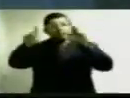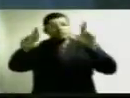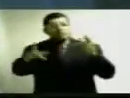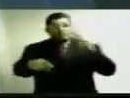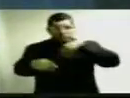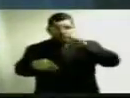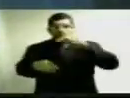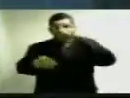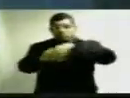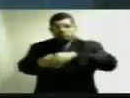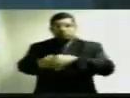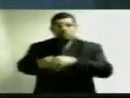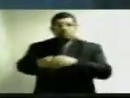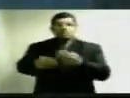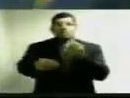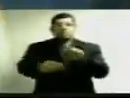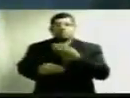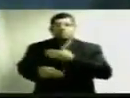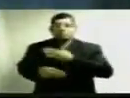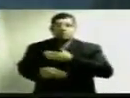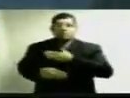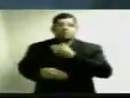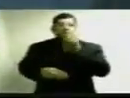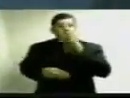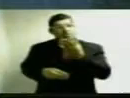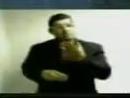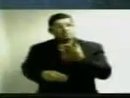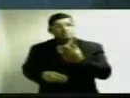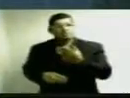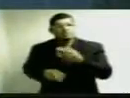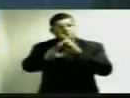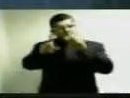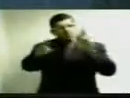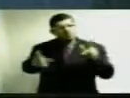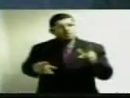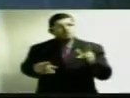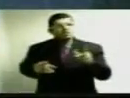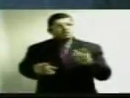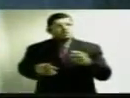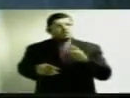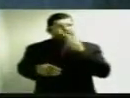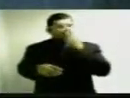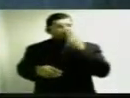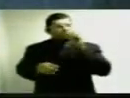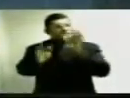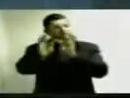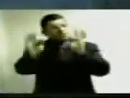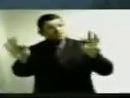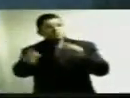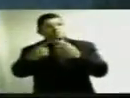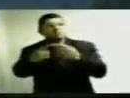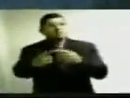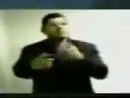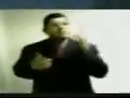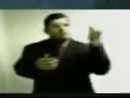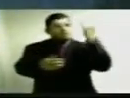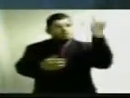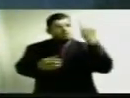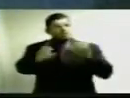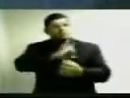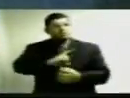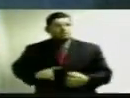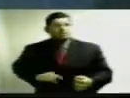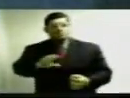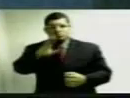de quando eu vou para a urna, que eu vou levando só o meu voto. Então, essa é a diferença que parece simples, mas que é essencial.